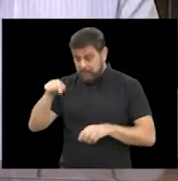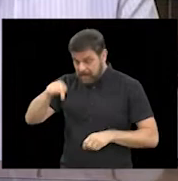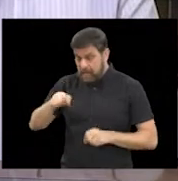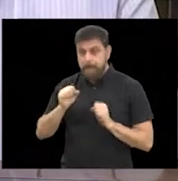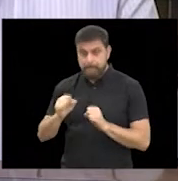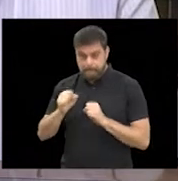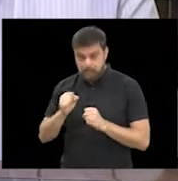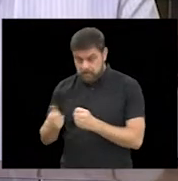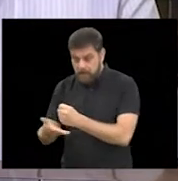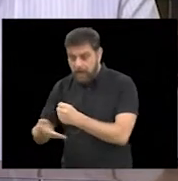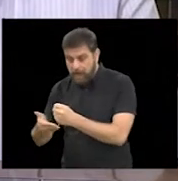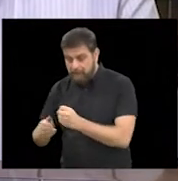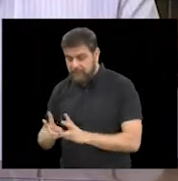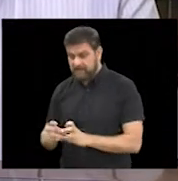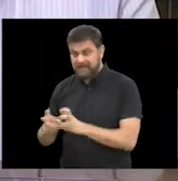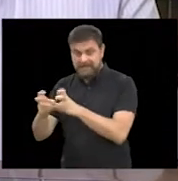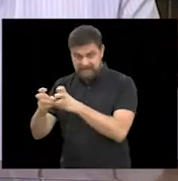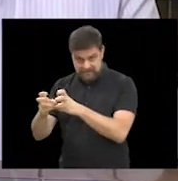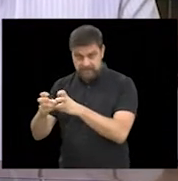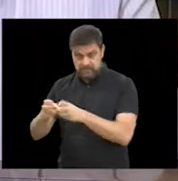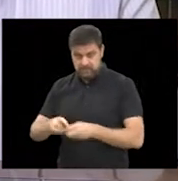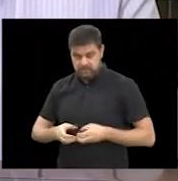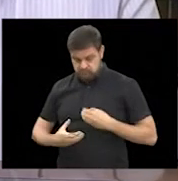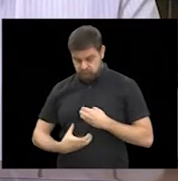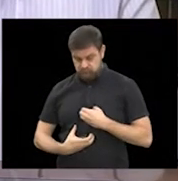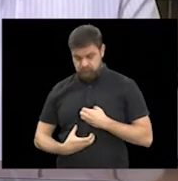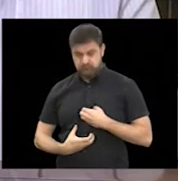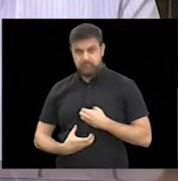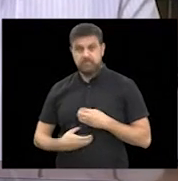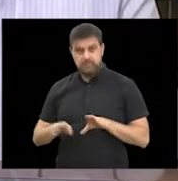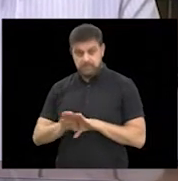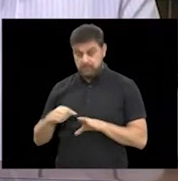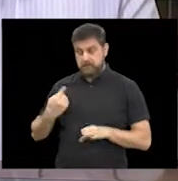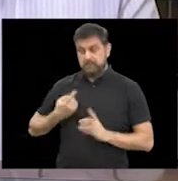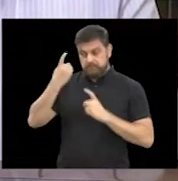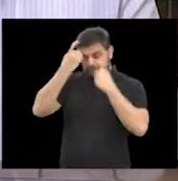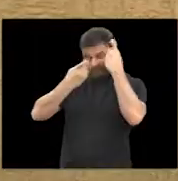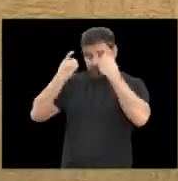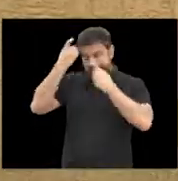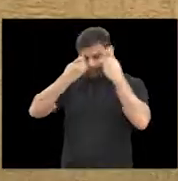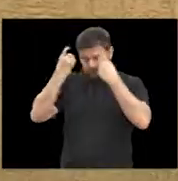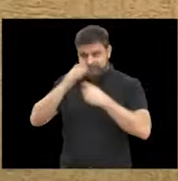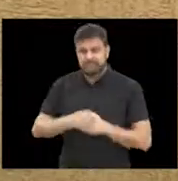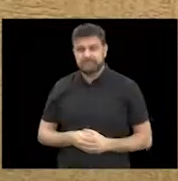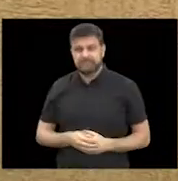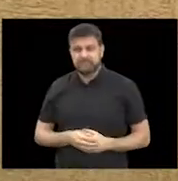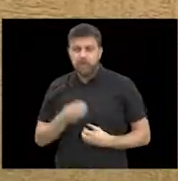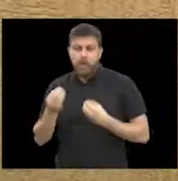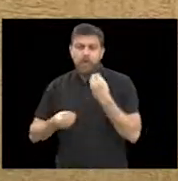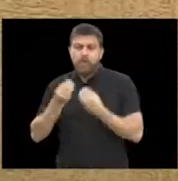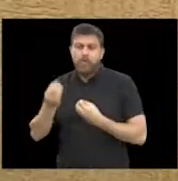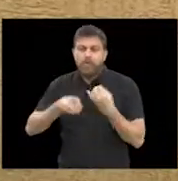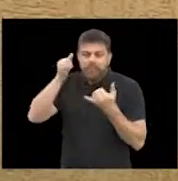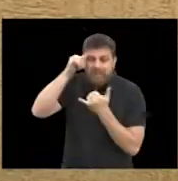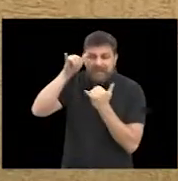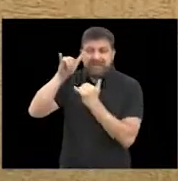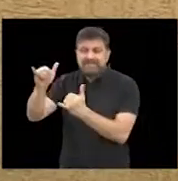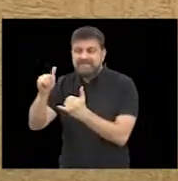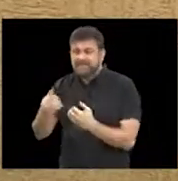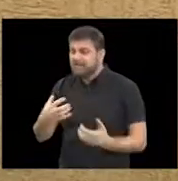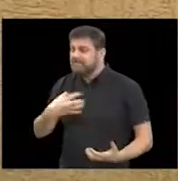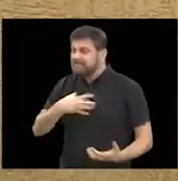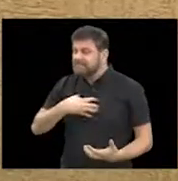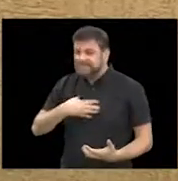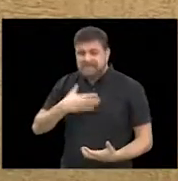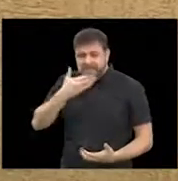agentes causais do câncer gástrico. Essa é a nossa preocupação. Qual a prevenção? Qual seria a maneira da